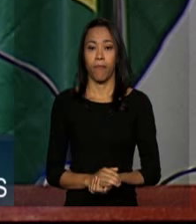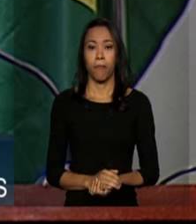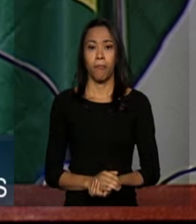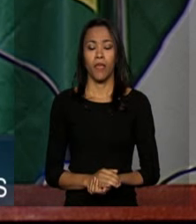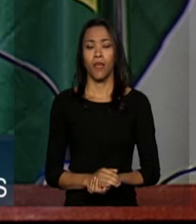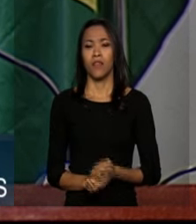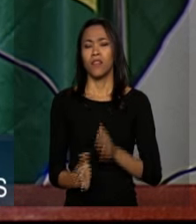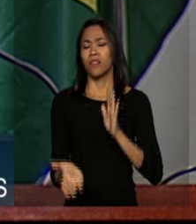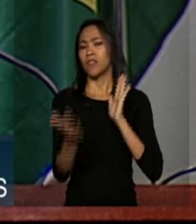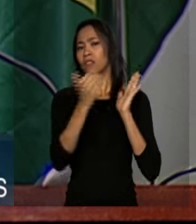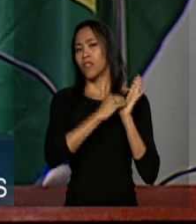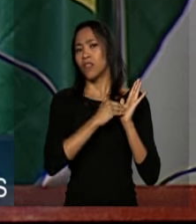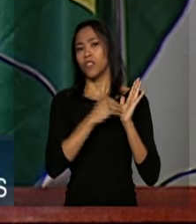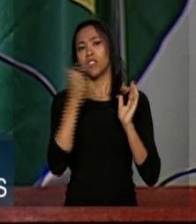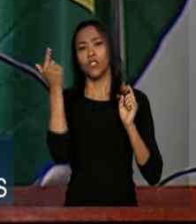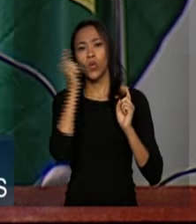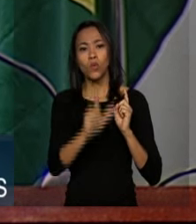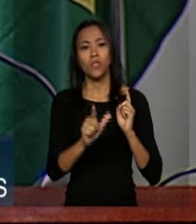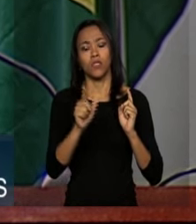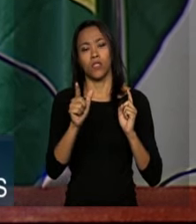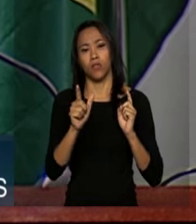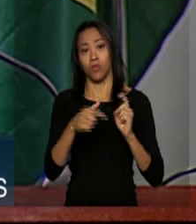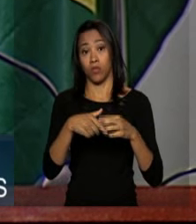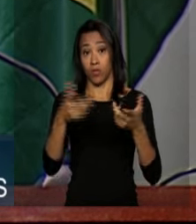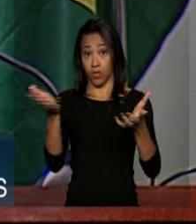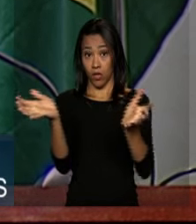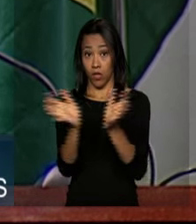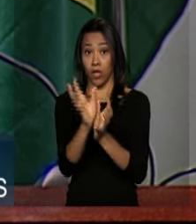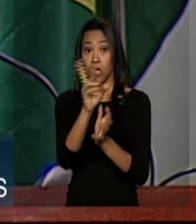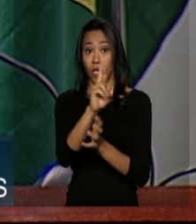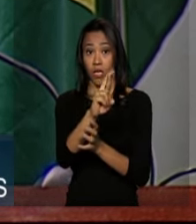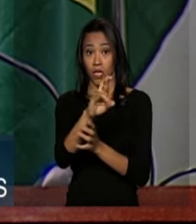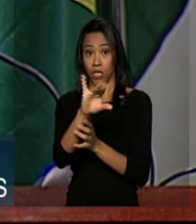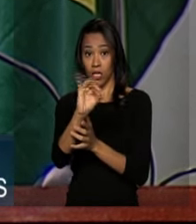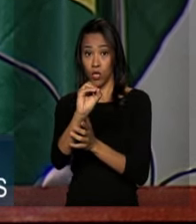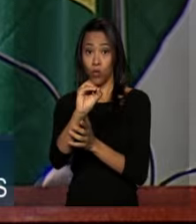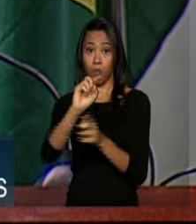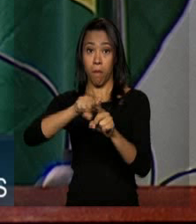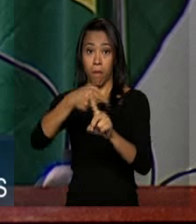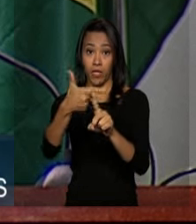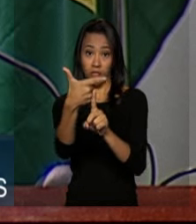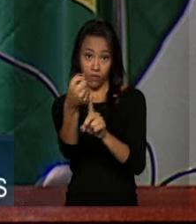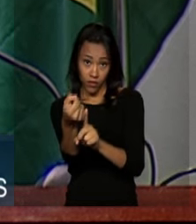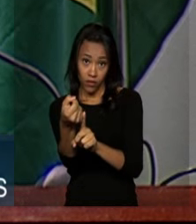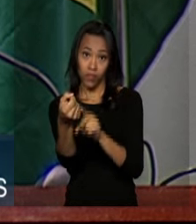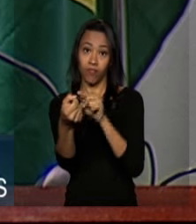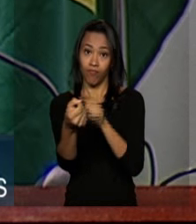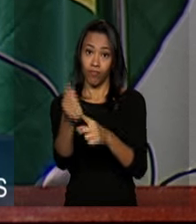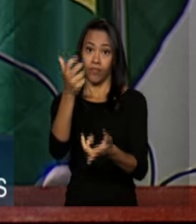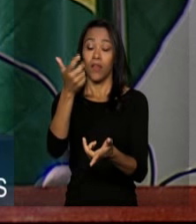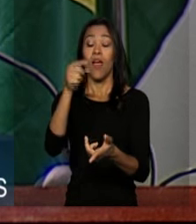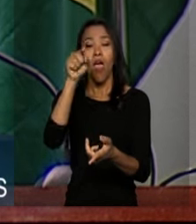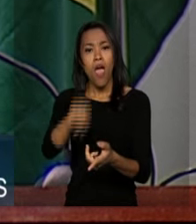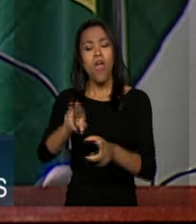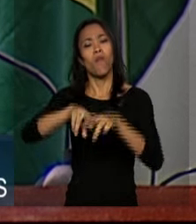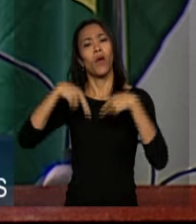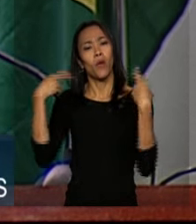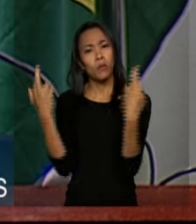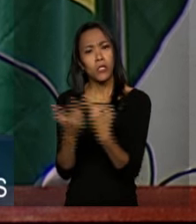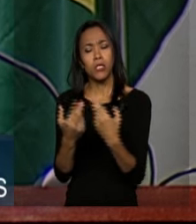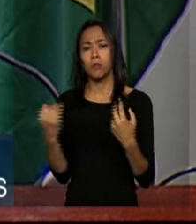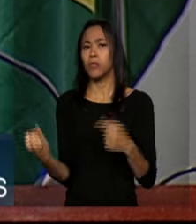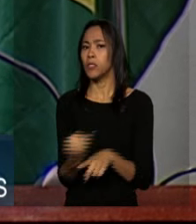Desde os avanços logrados na Rio+20, sem dúvida uma das mais importantes reuniões